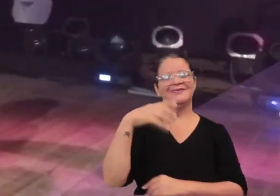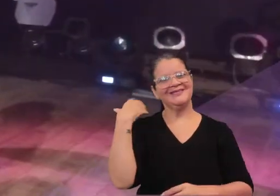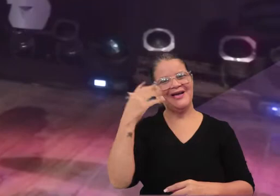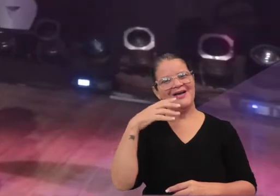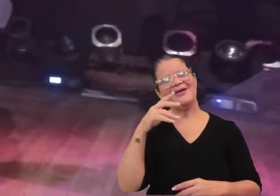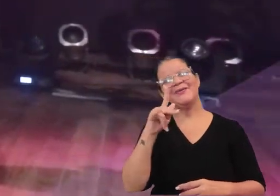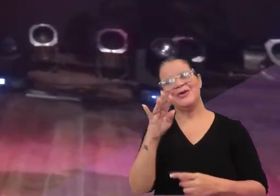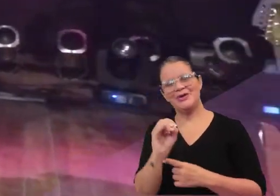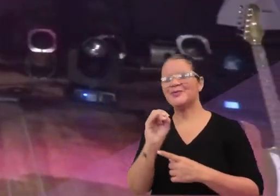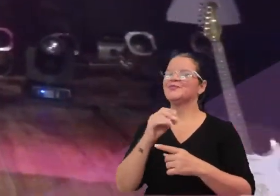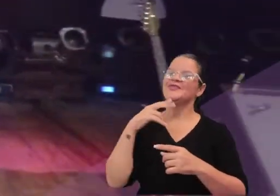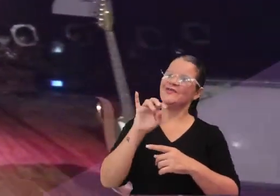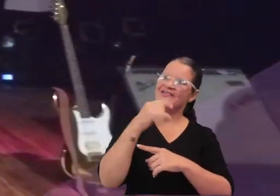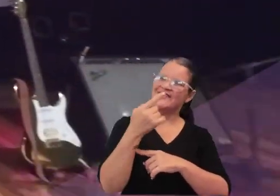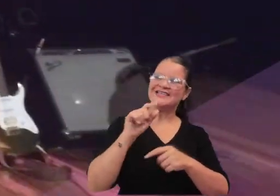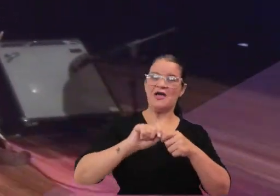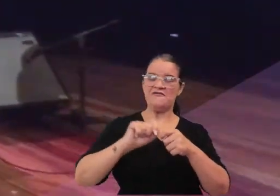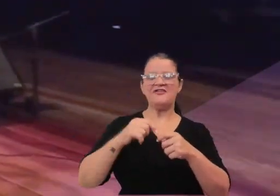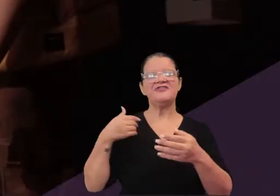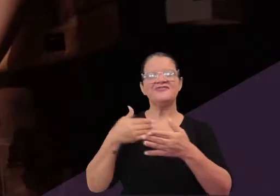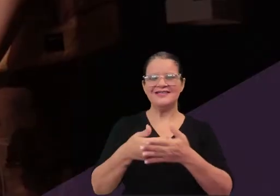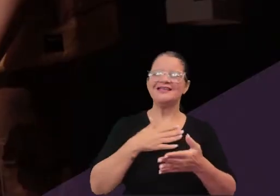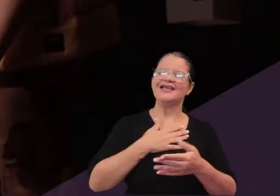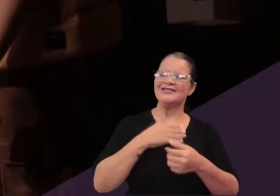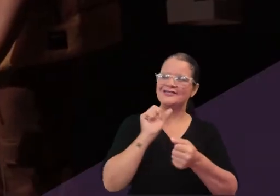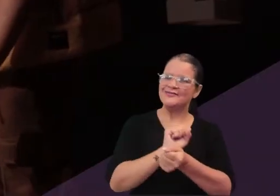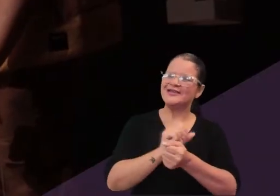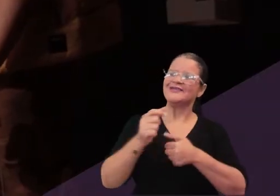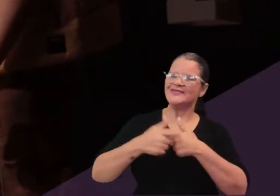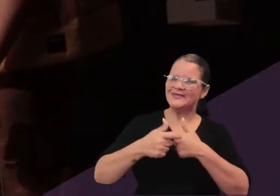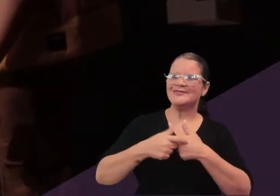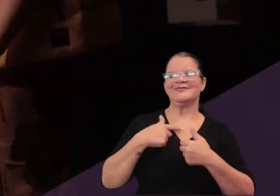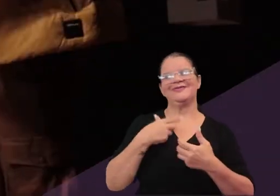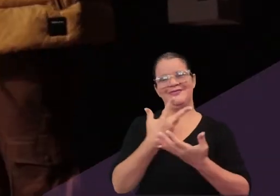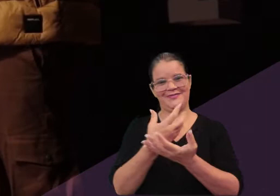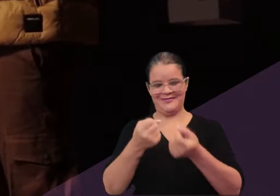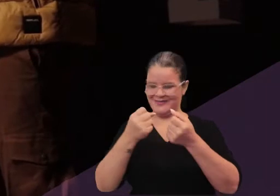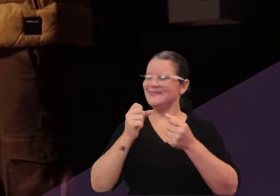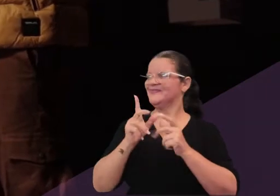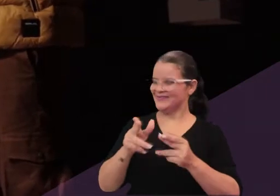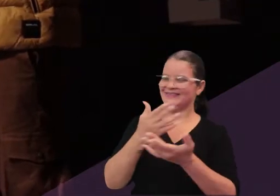isso, vamos encerrar com uma música, um hino atemporal. Uma versão que a gente fez recentemente, espero que